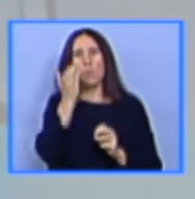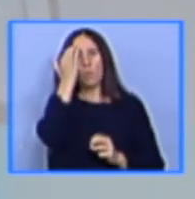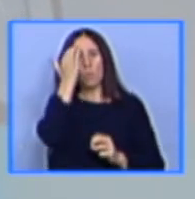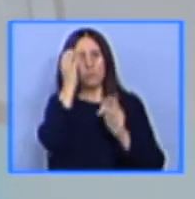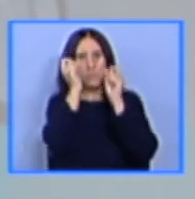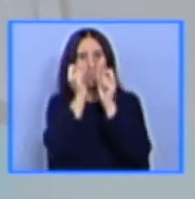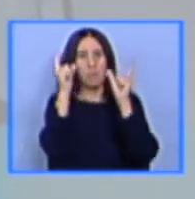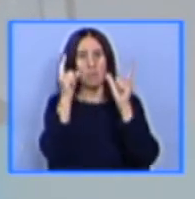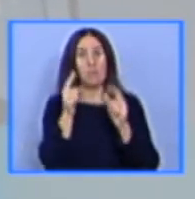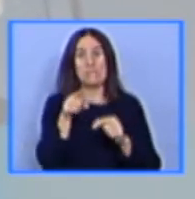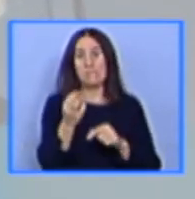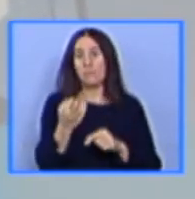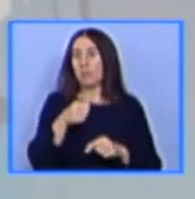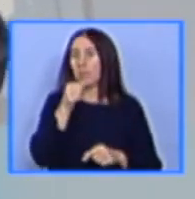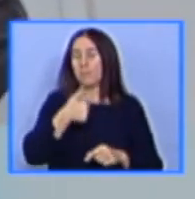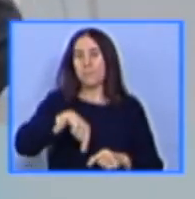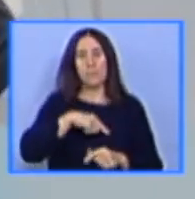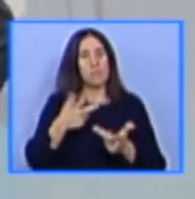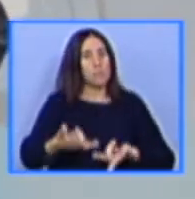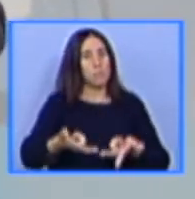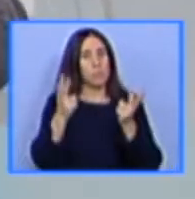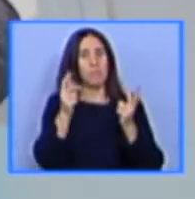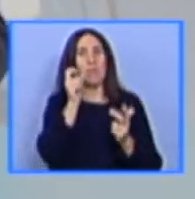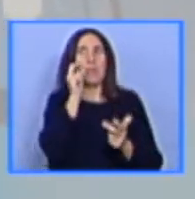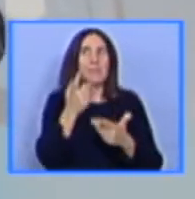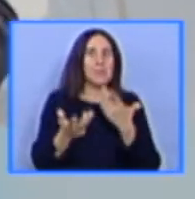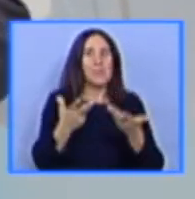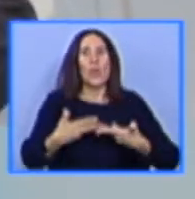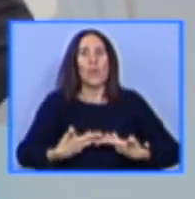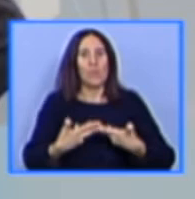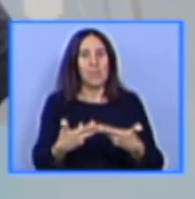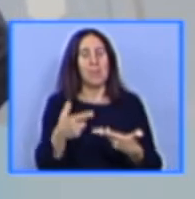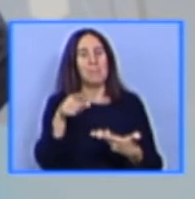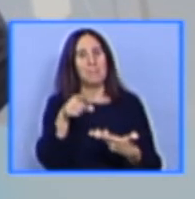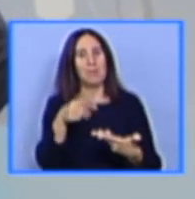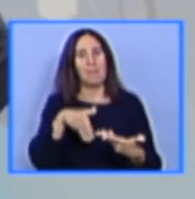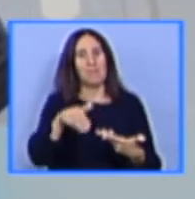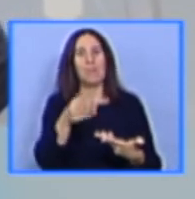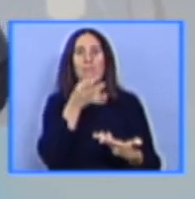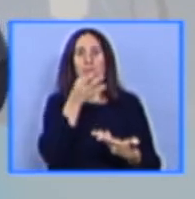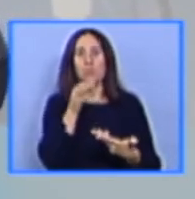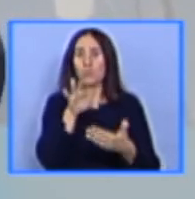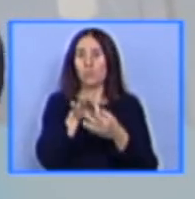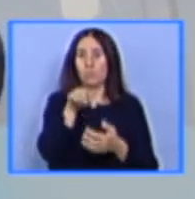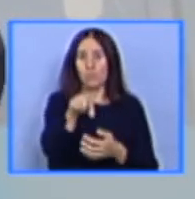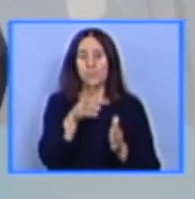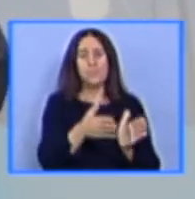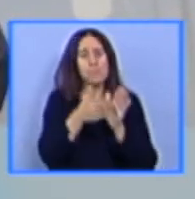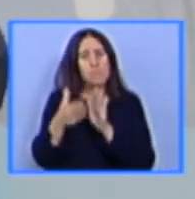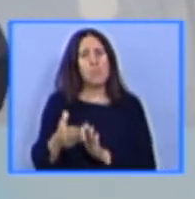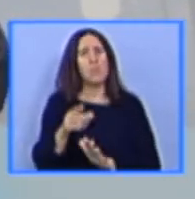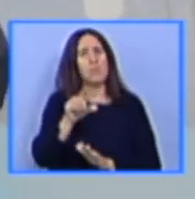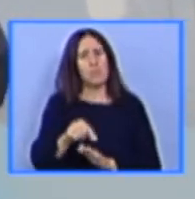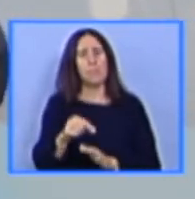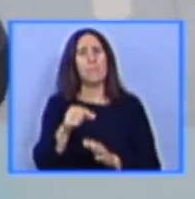consciências e, para isso, estamos sempre disponíveis a quem nos convidar para ir falar sobre isso. E depois, por outro lado, também nos